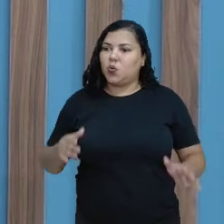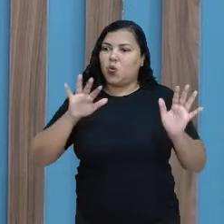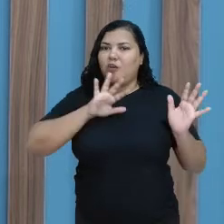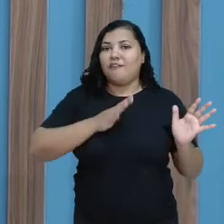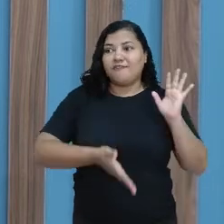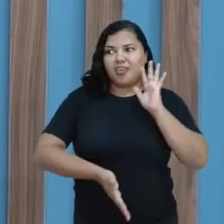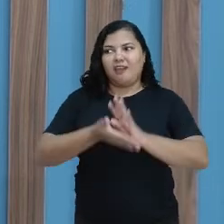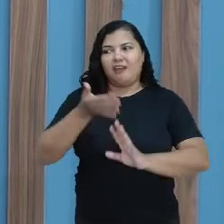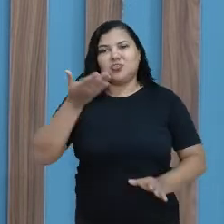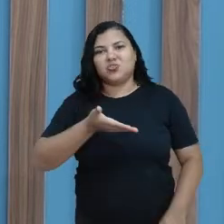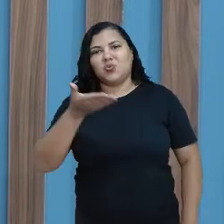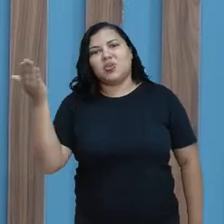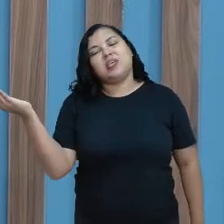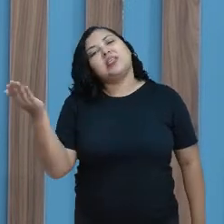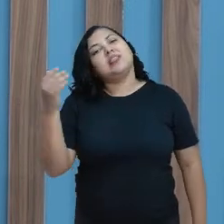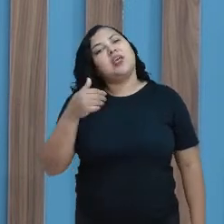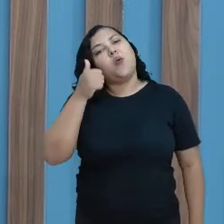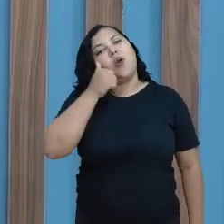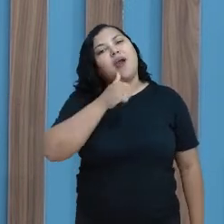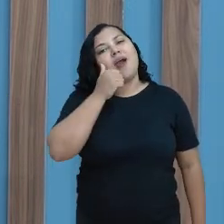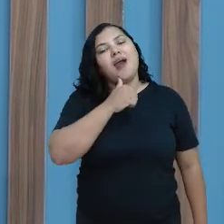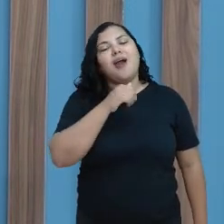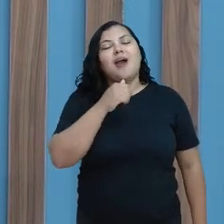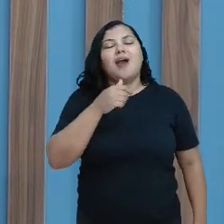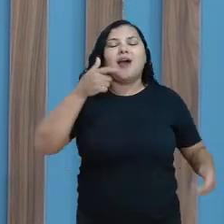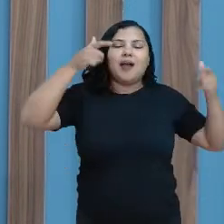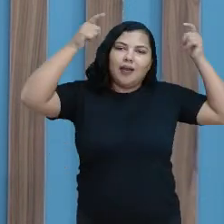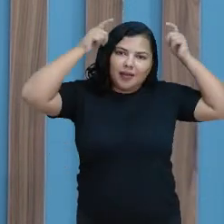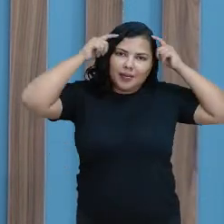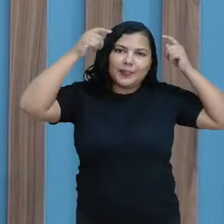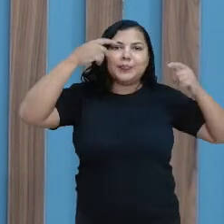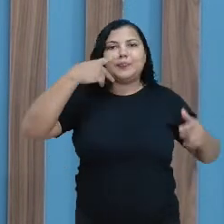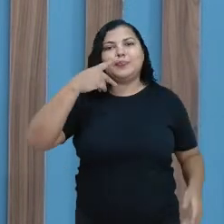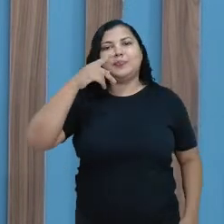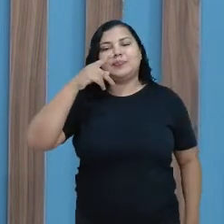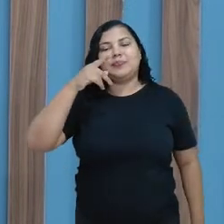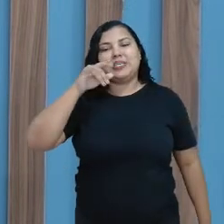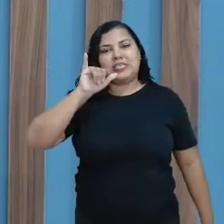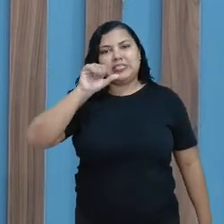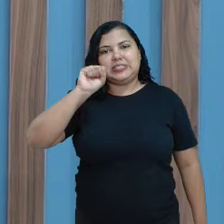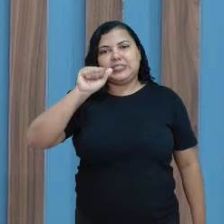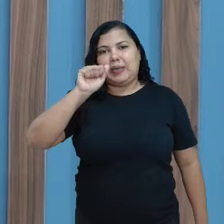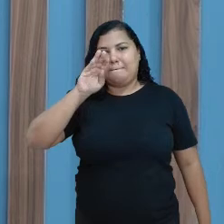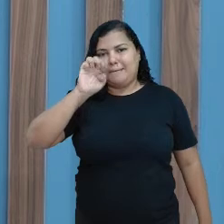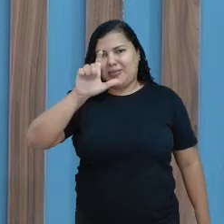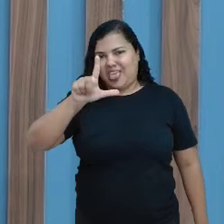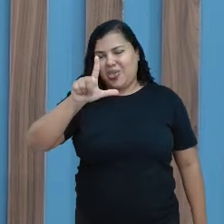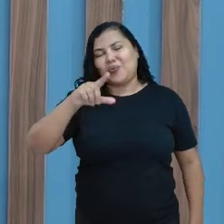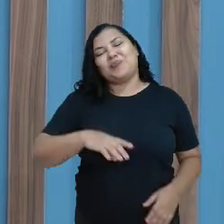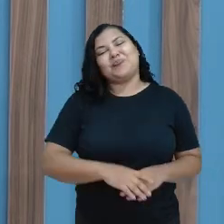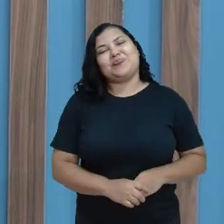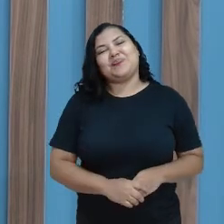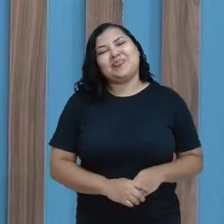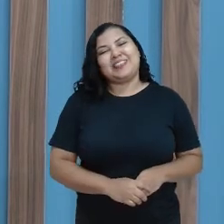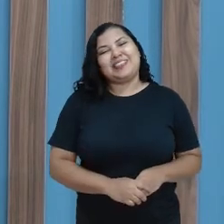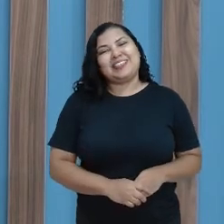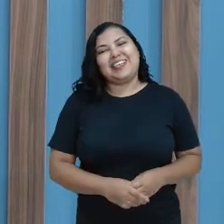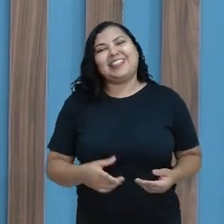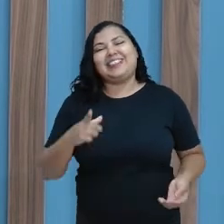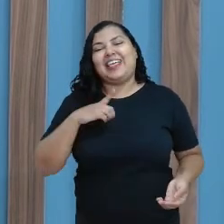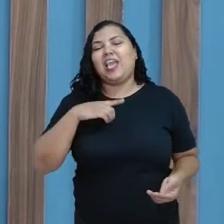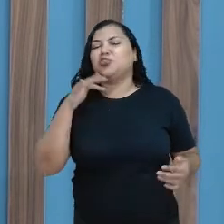Isabel assina a Lei Áurea. Mas dizem a boca miúda, né? A rádio patroa